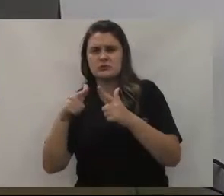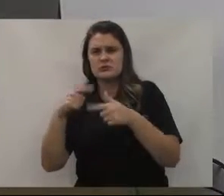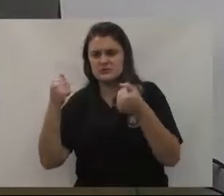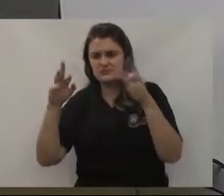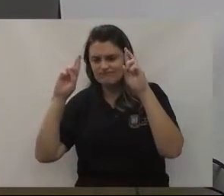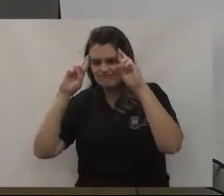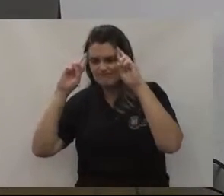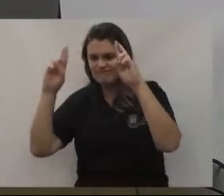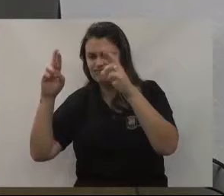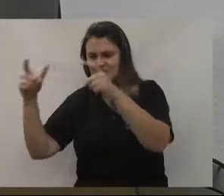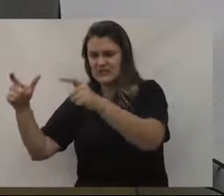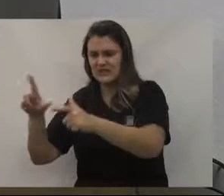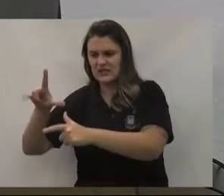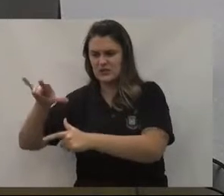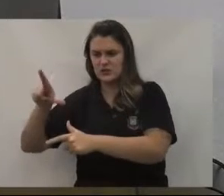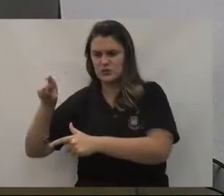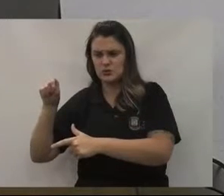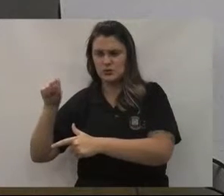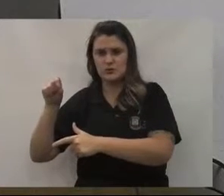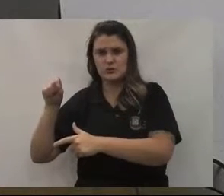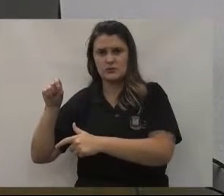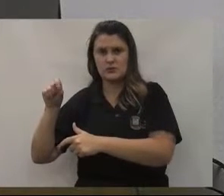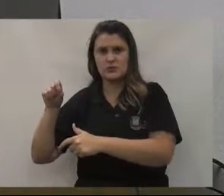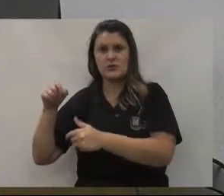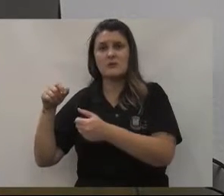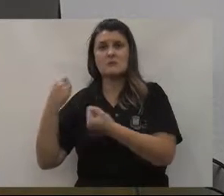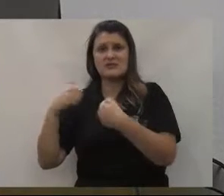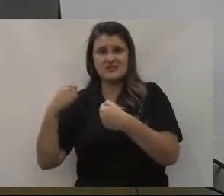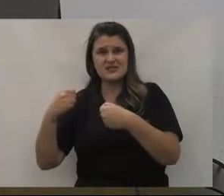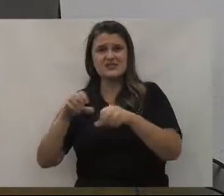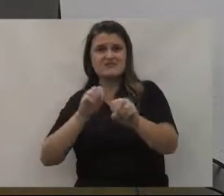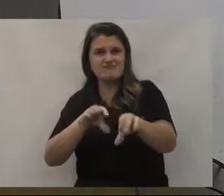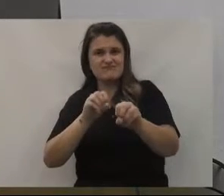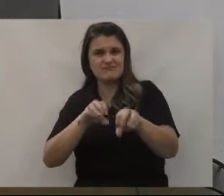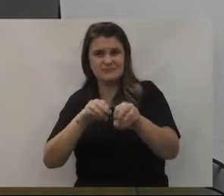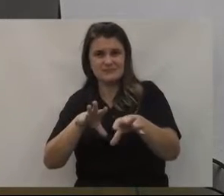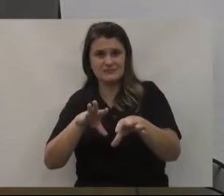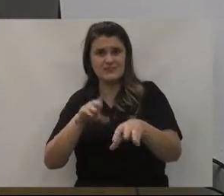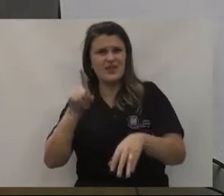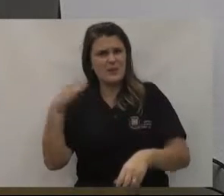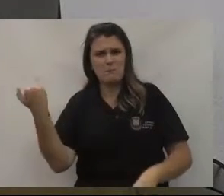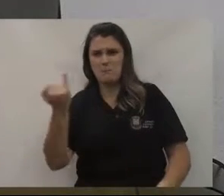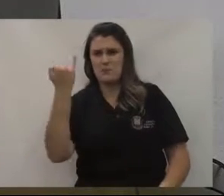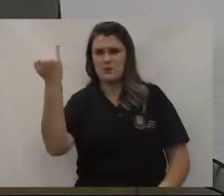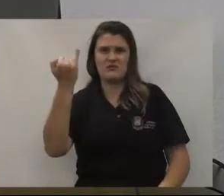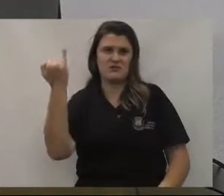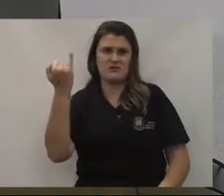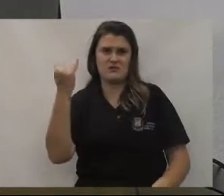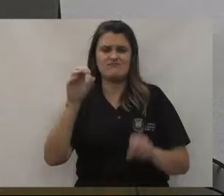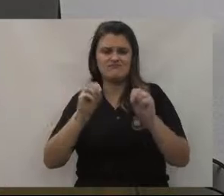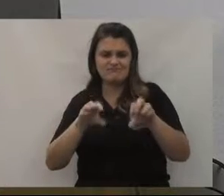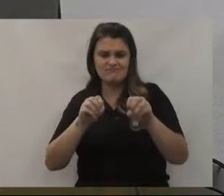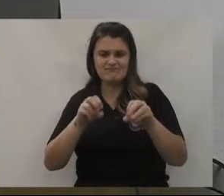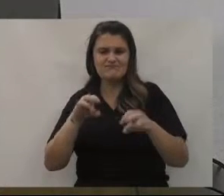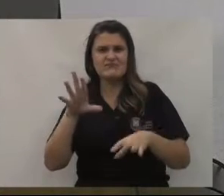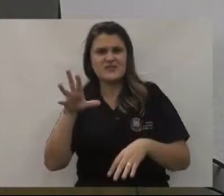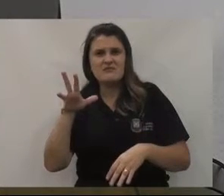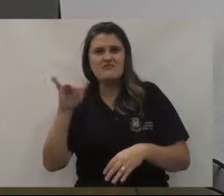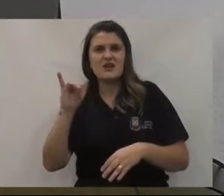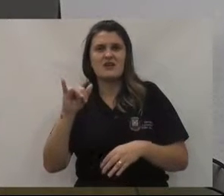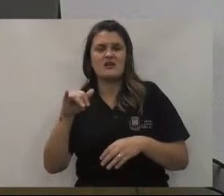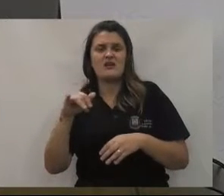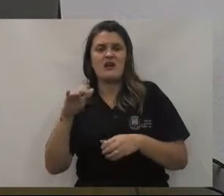respeitado é a educação. Aliás, a educação, eu já defendi